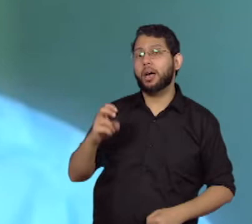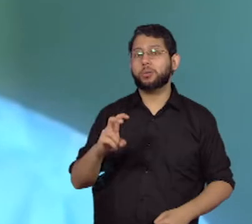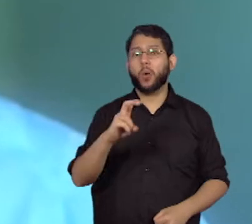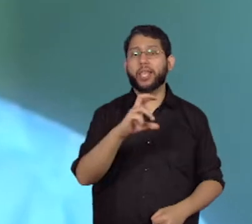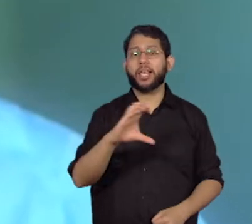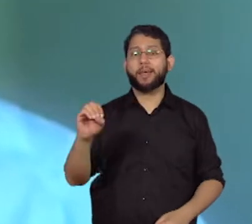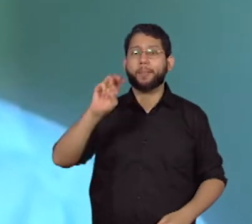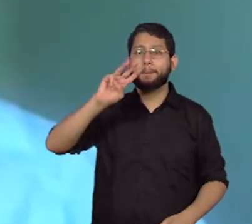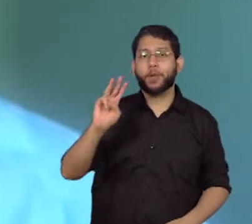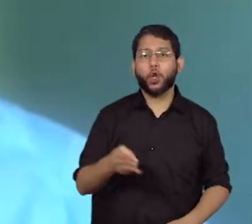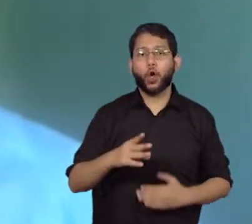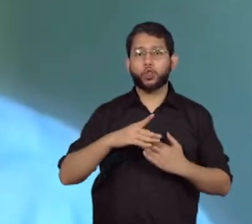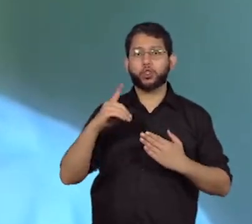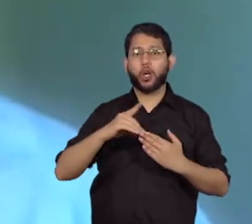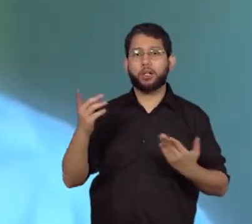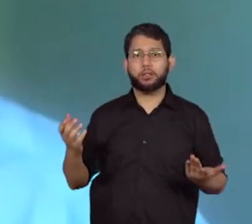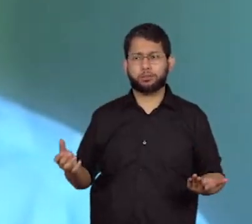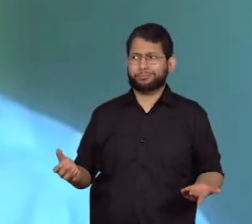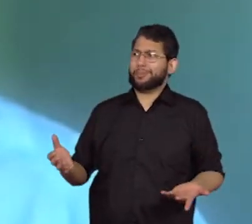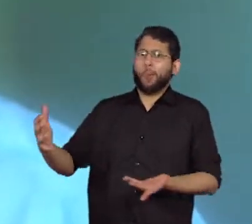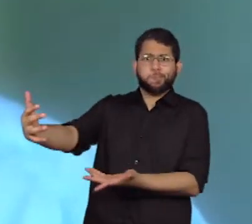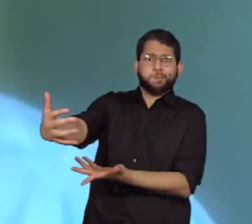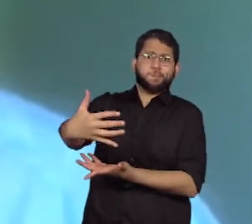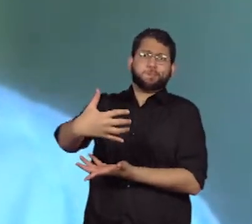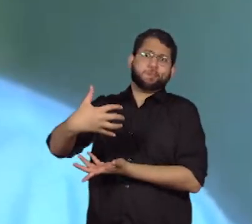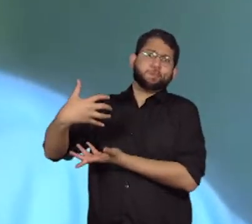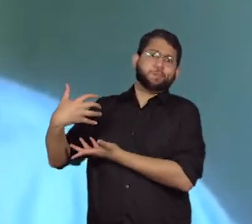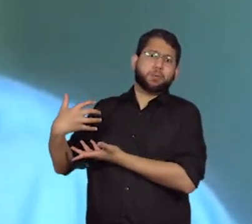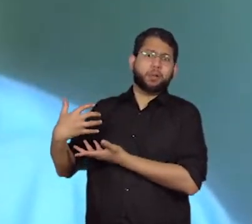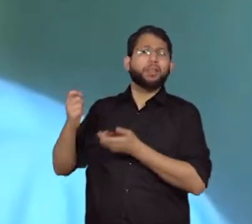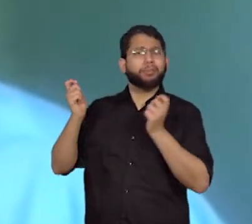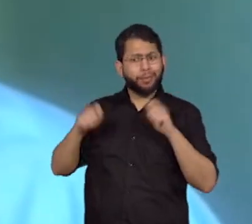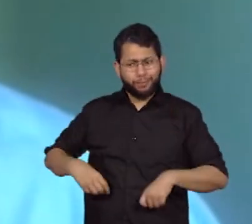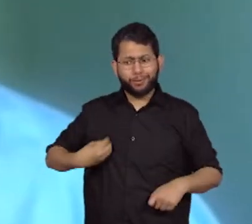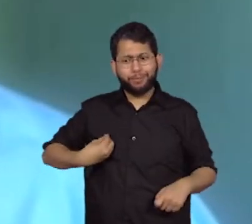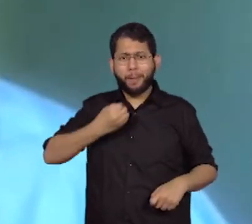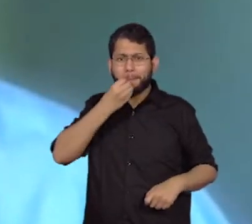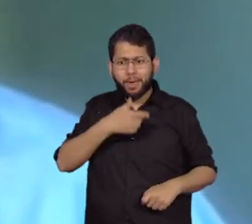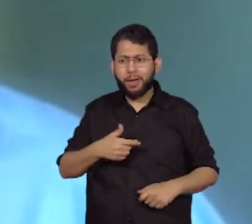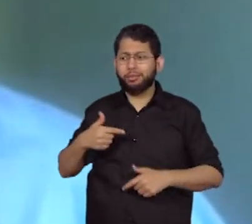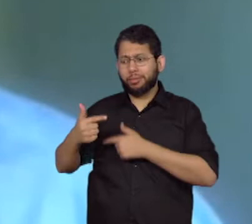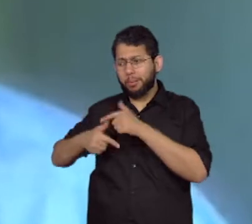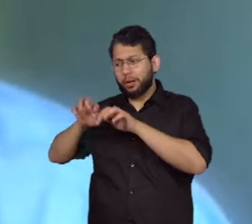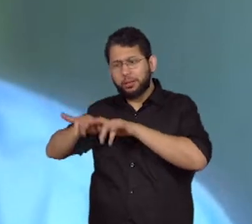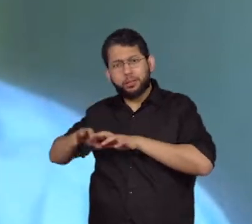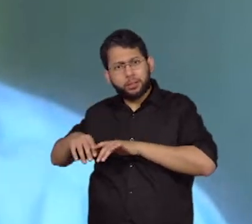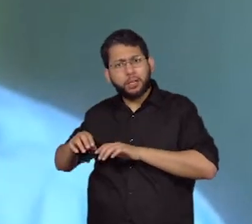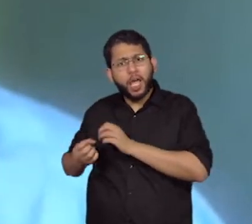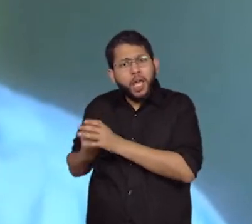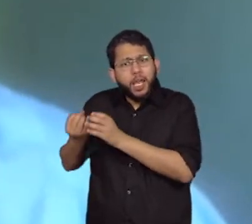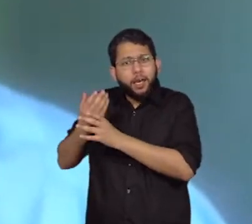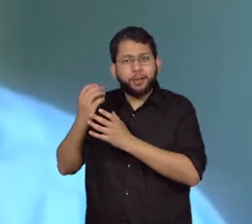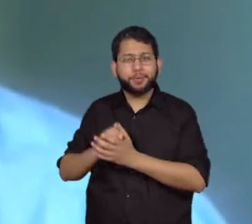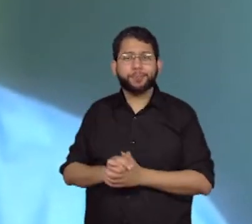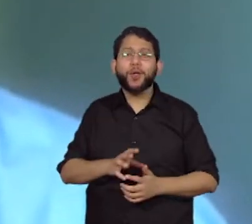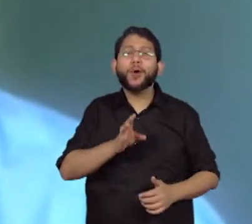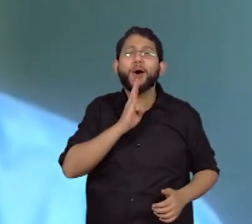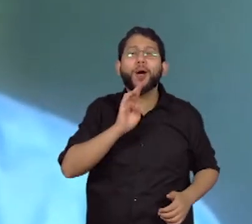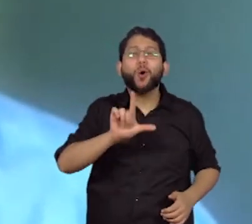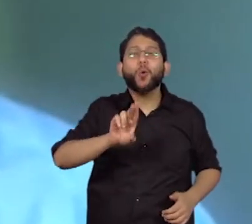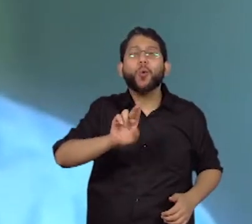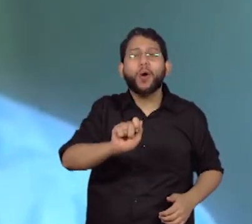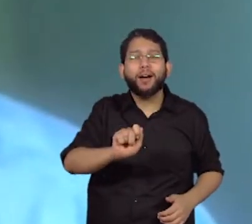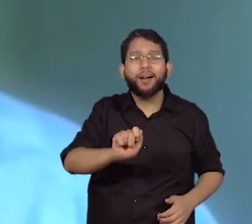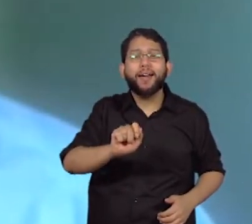$500 milhões. É muito dinheiro, assim, dá para você viver muito bem desenvolvendo. Olha que curioso, a Lua, que